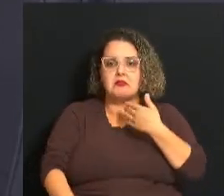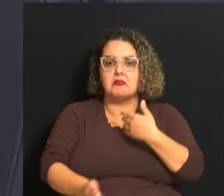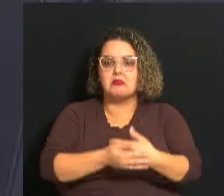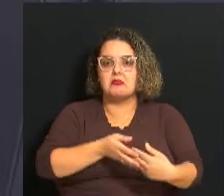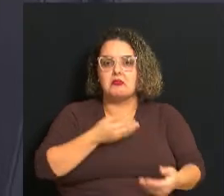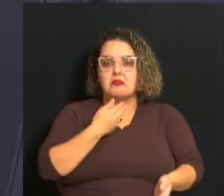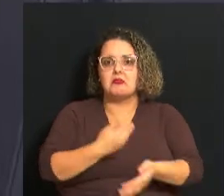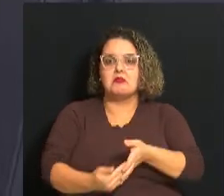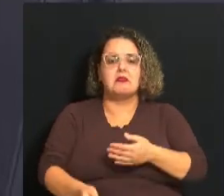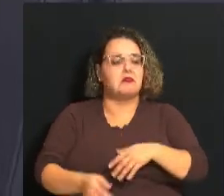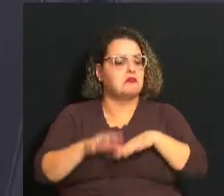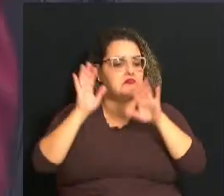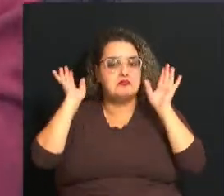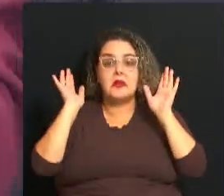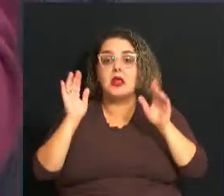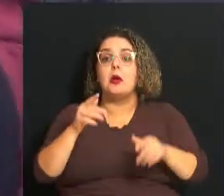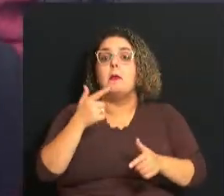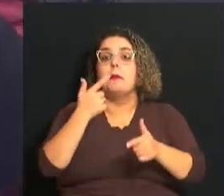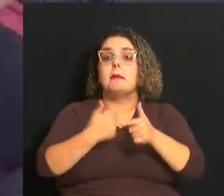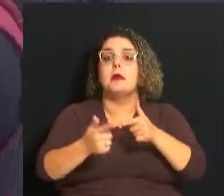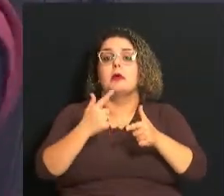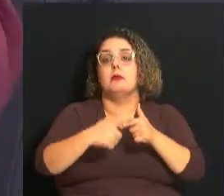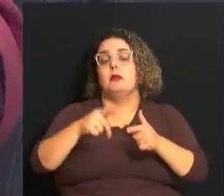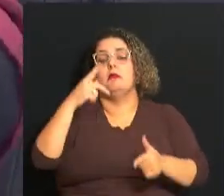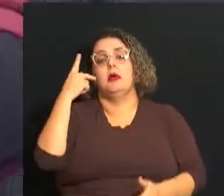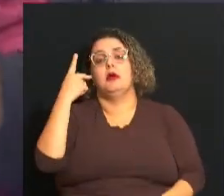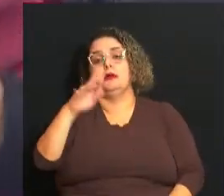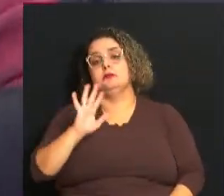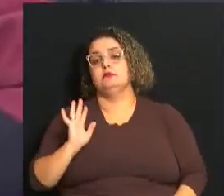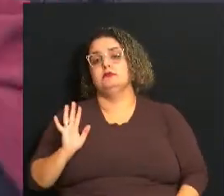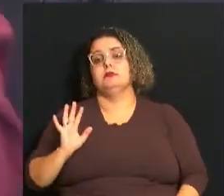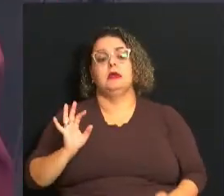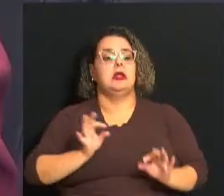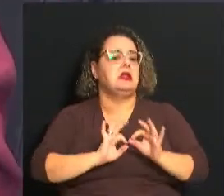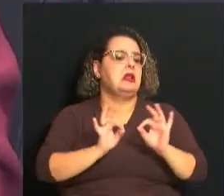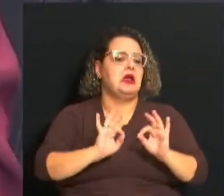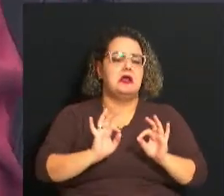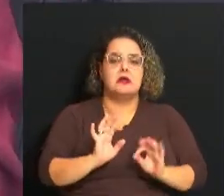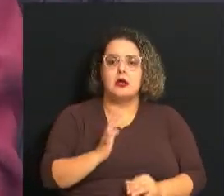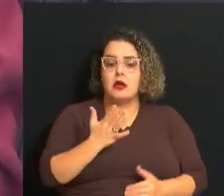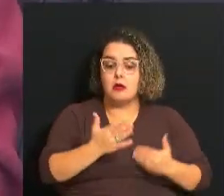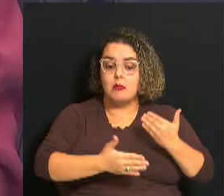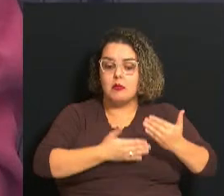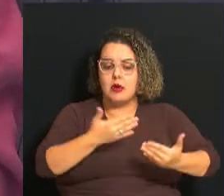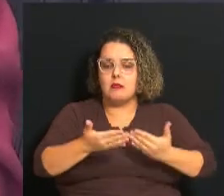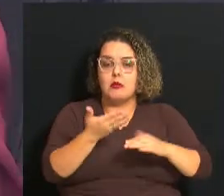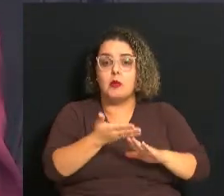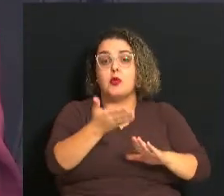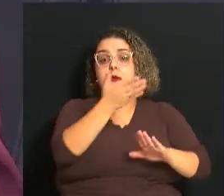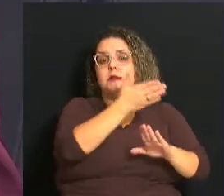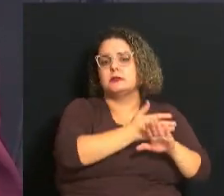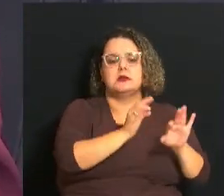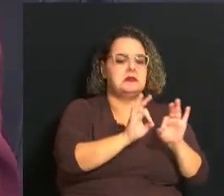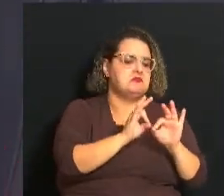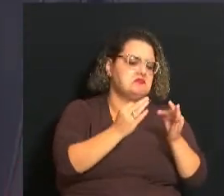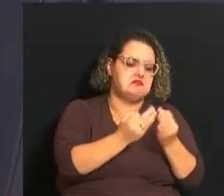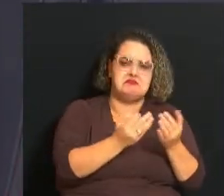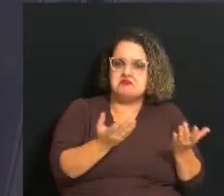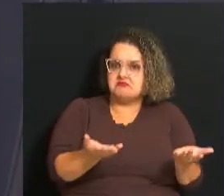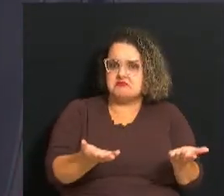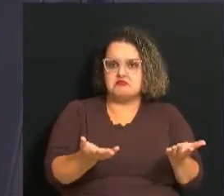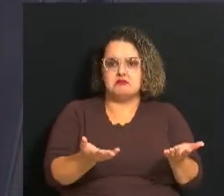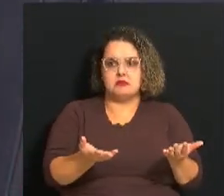mas não importa nada do que do que acontece né nesse processo nem com essas famílias e nem